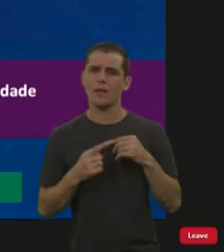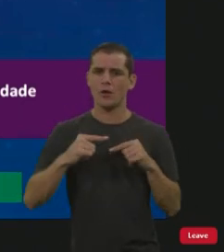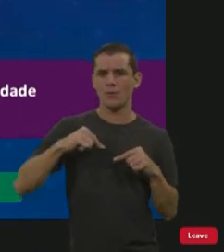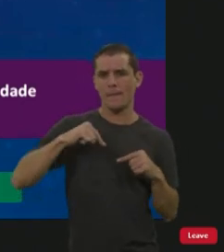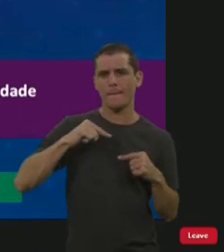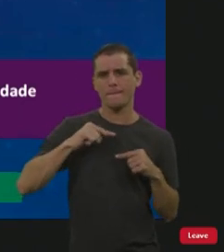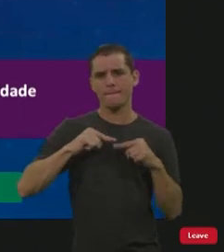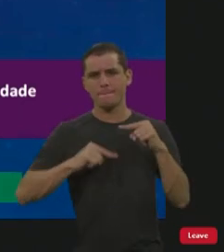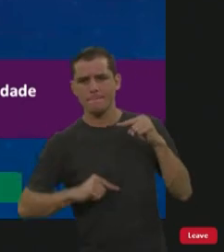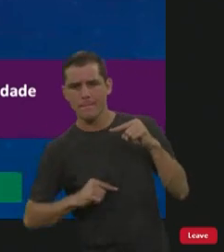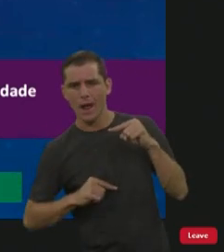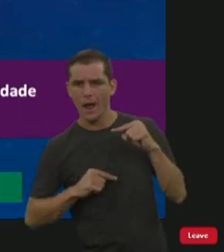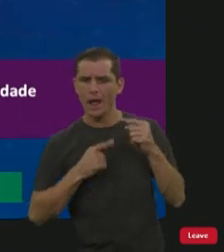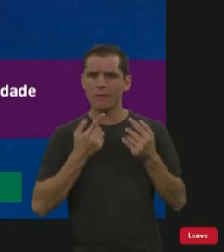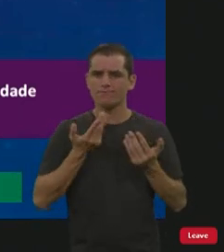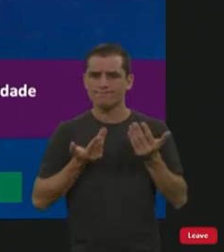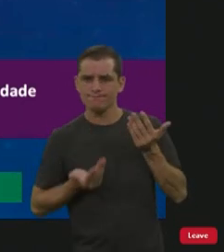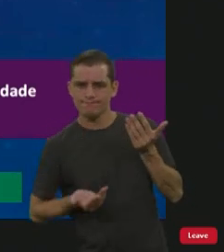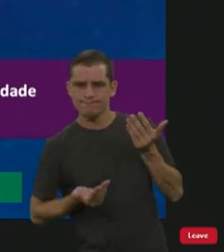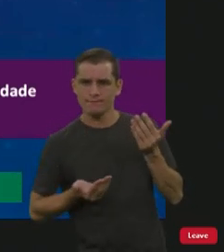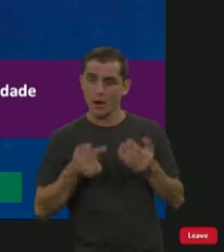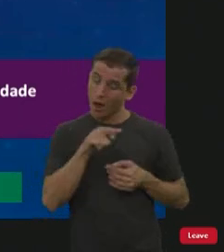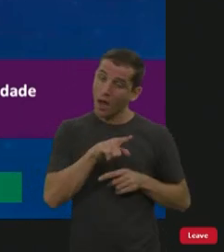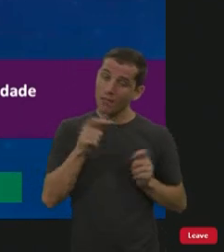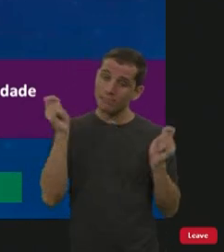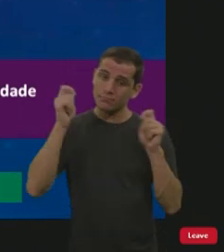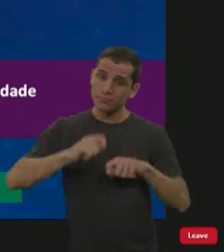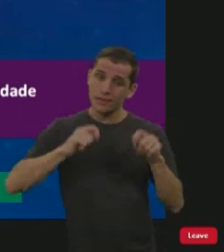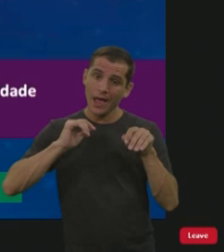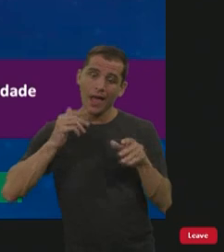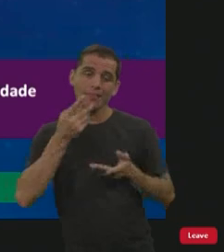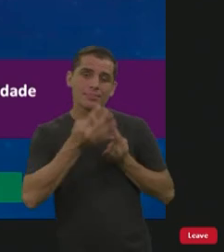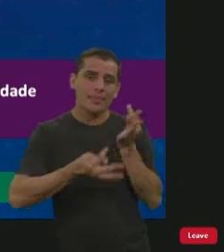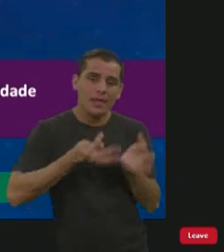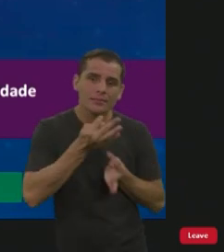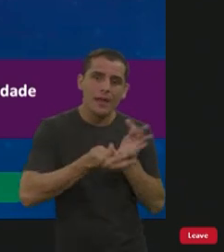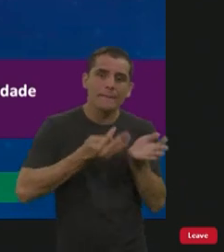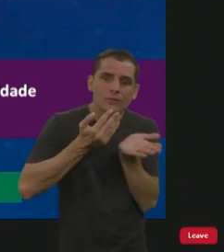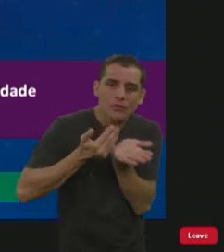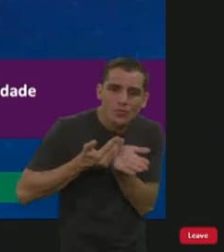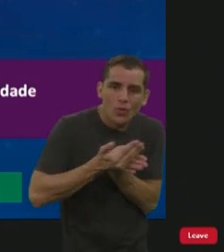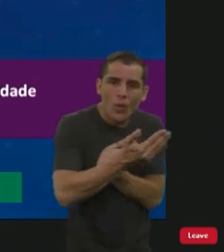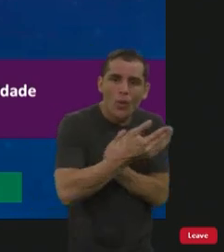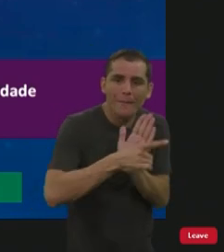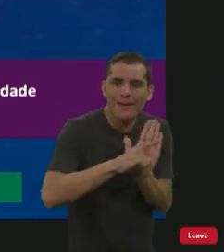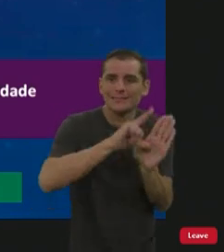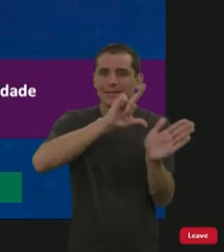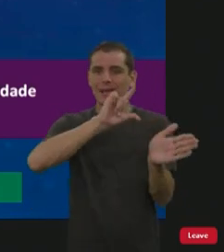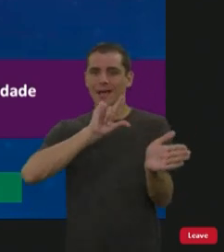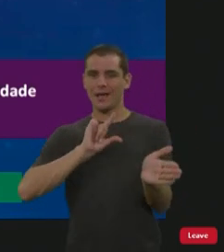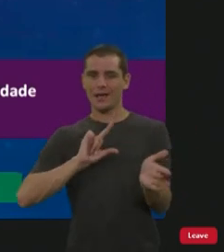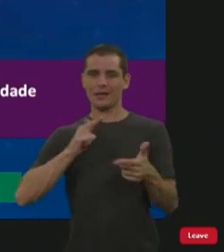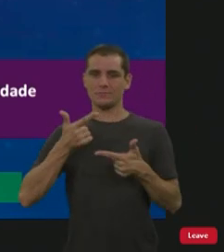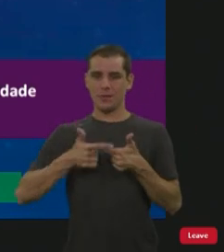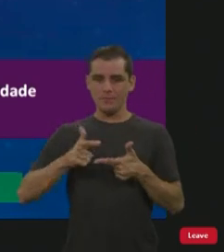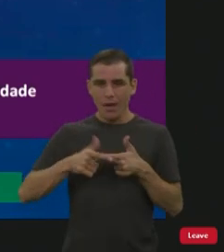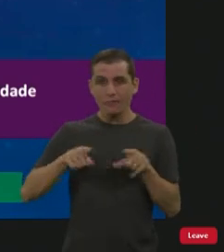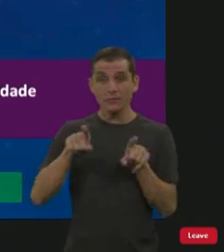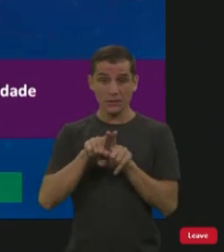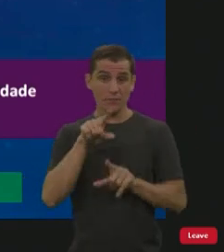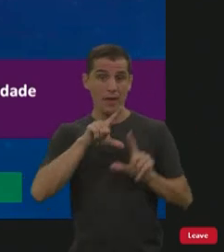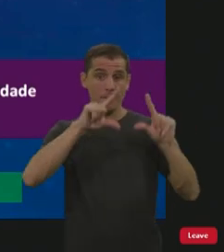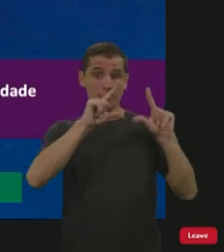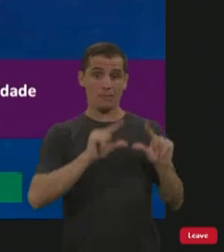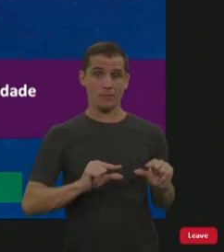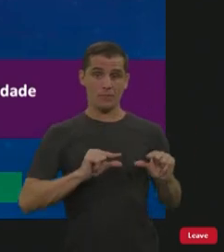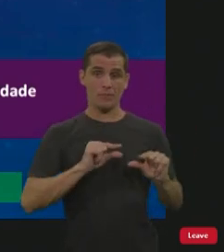isso faz diferença no desfecho, tá? Isso faz diferença, diminui a mortalidade,